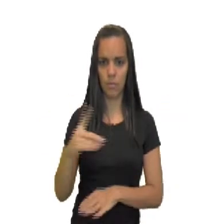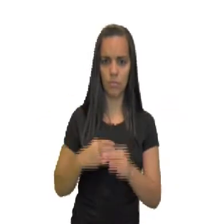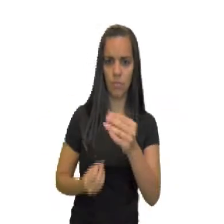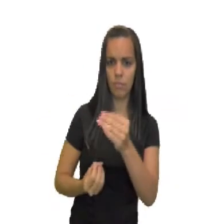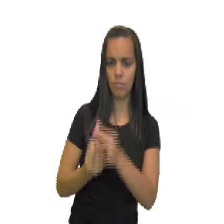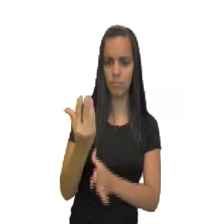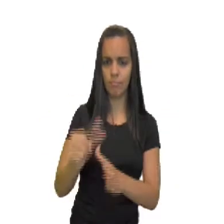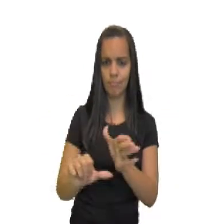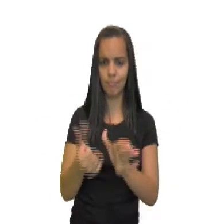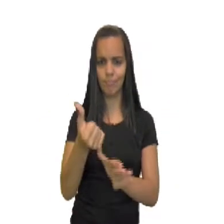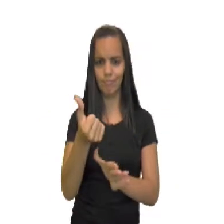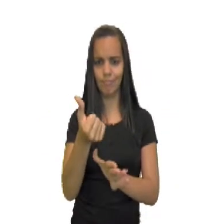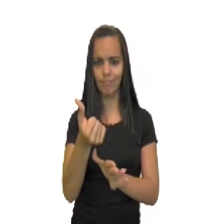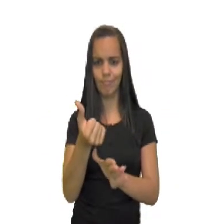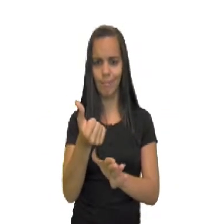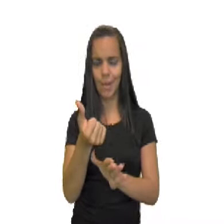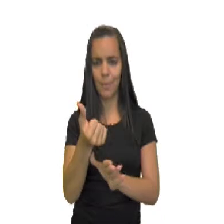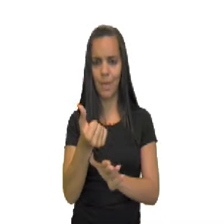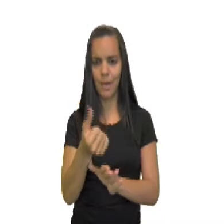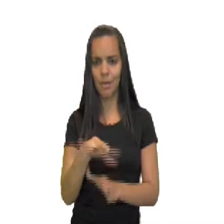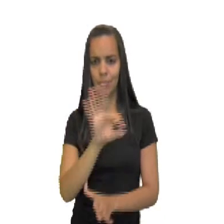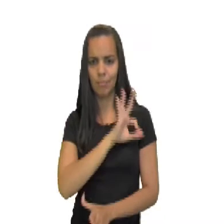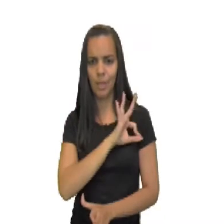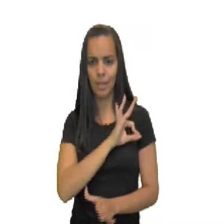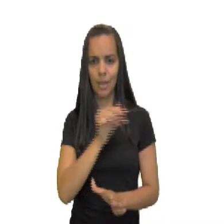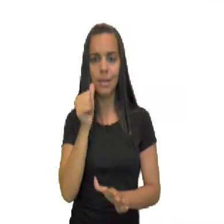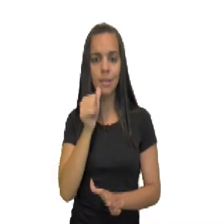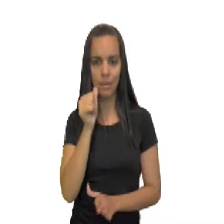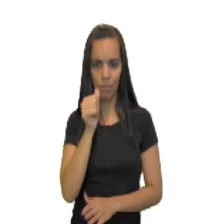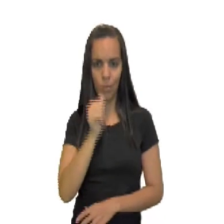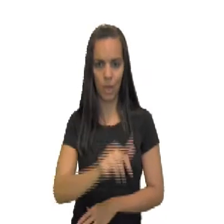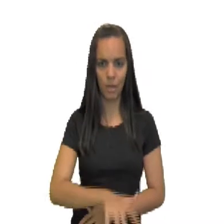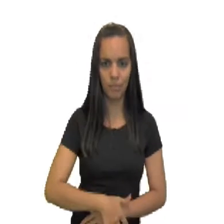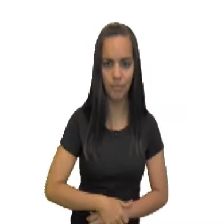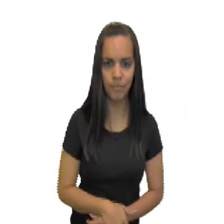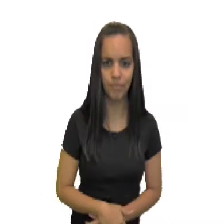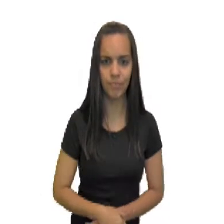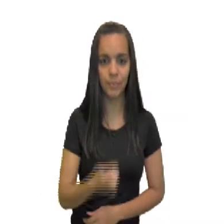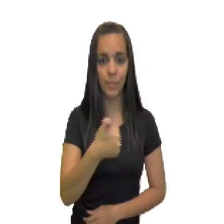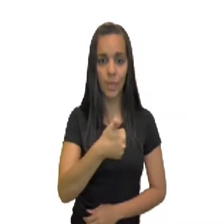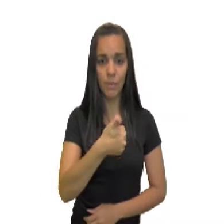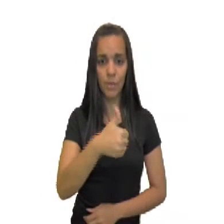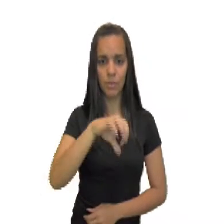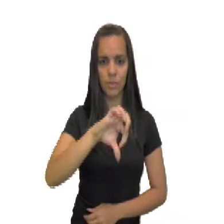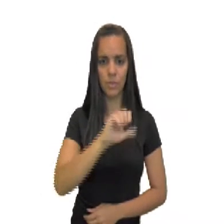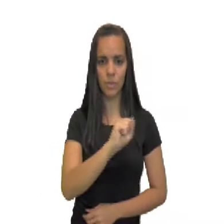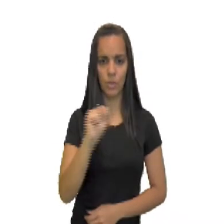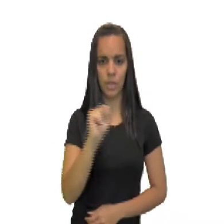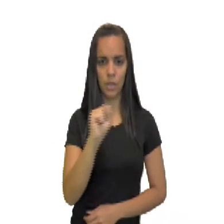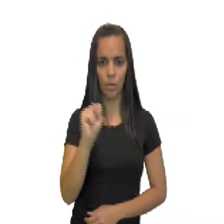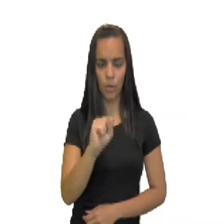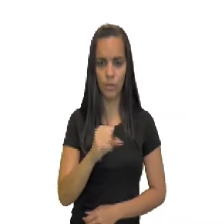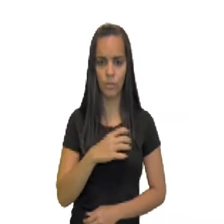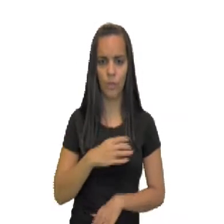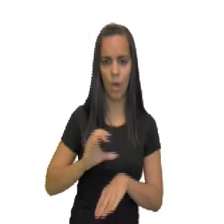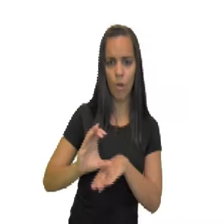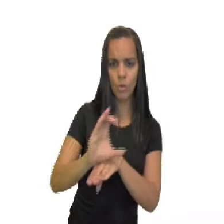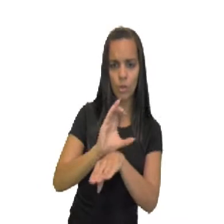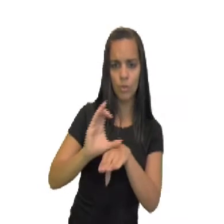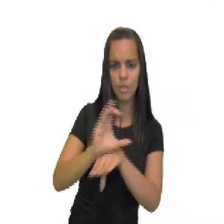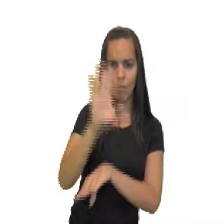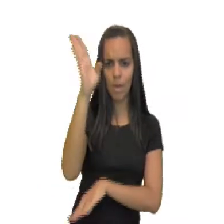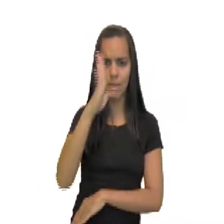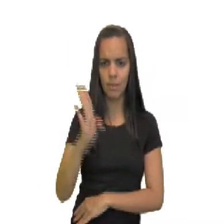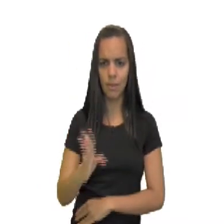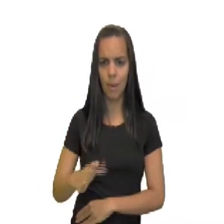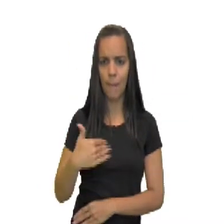criada a primeira delegacia da mulher, algo inovador. Em 1988, a